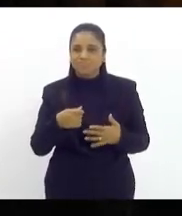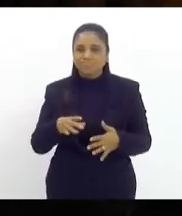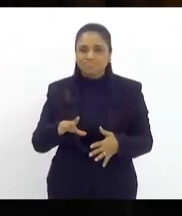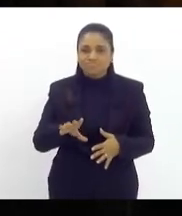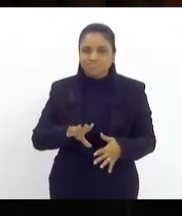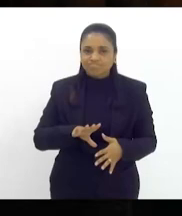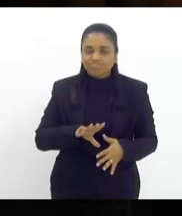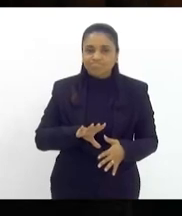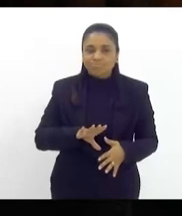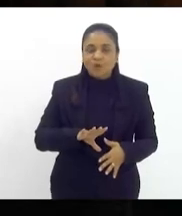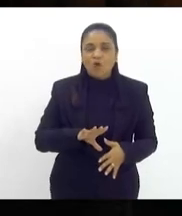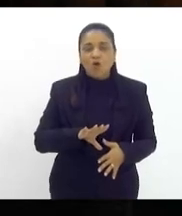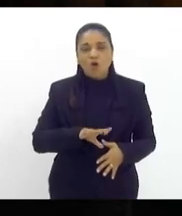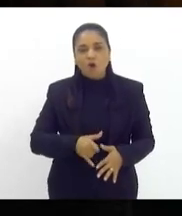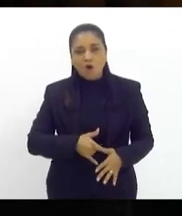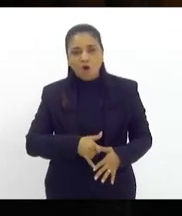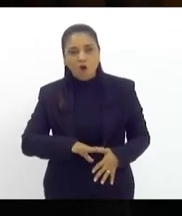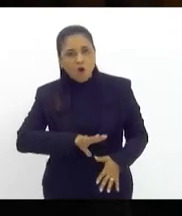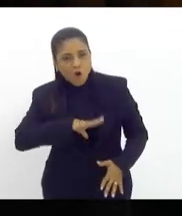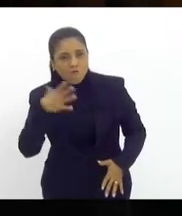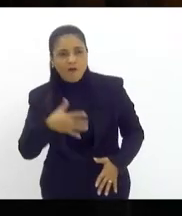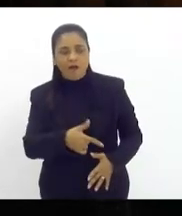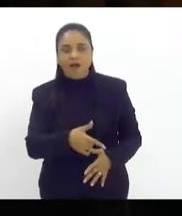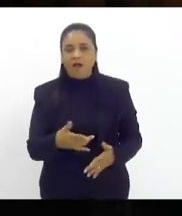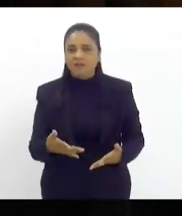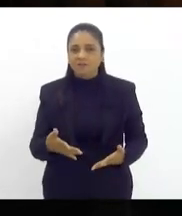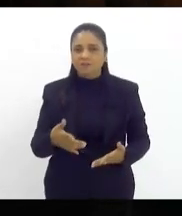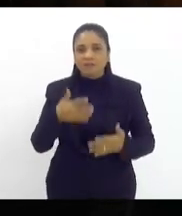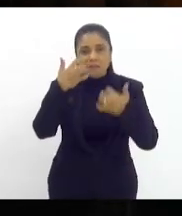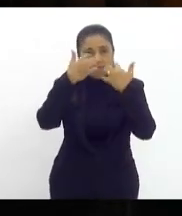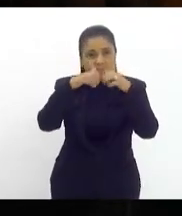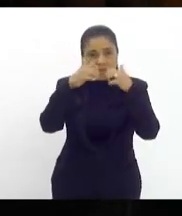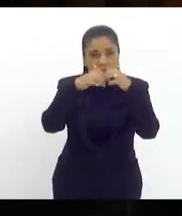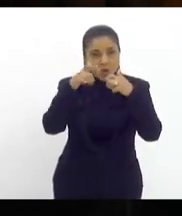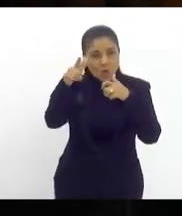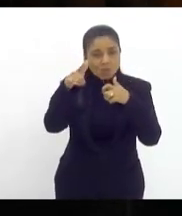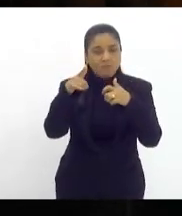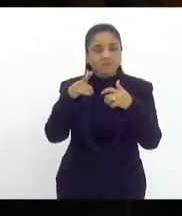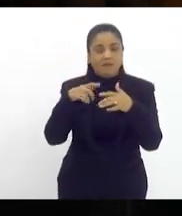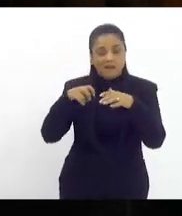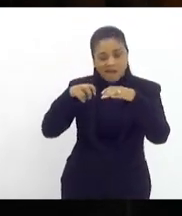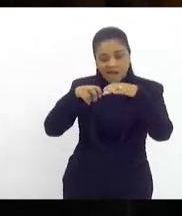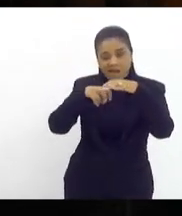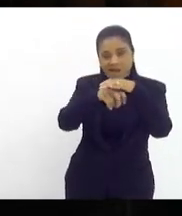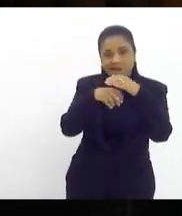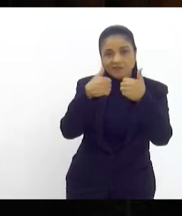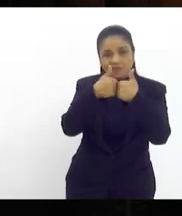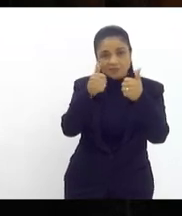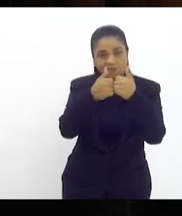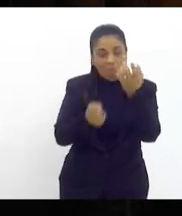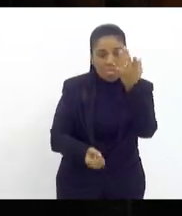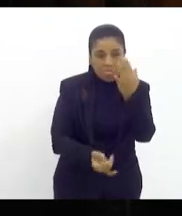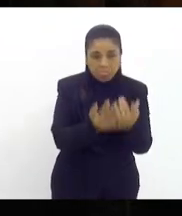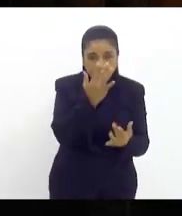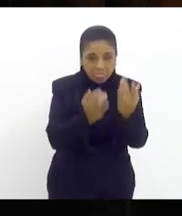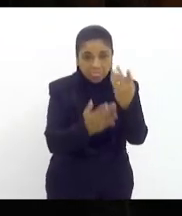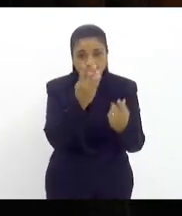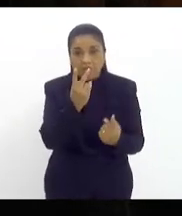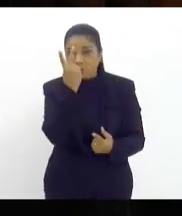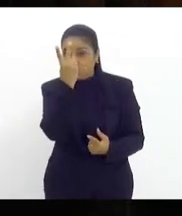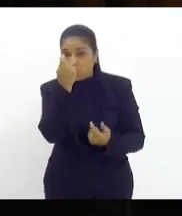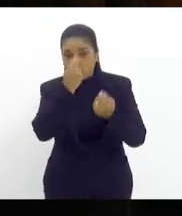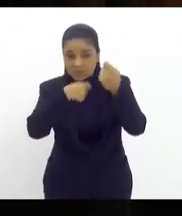essas empresas são covardes aí lá em Petrópolis a garagem da empresa pegou fogo de duas